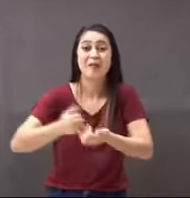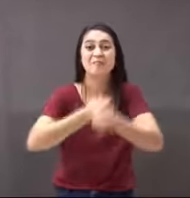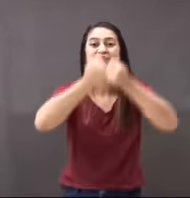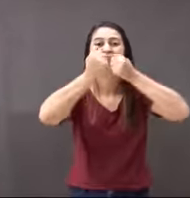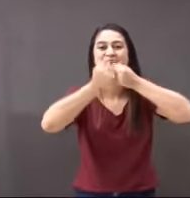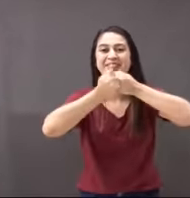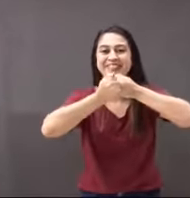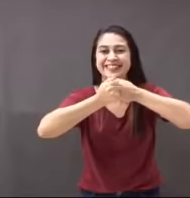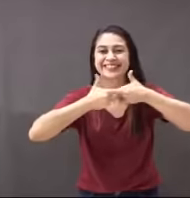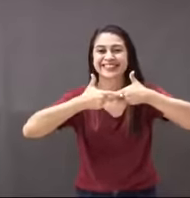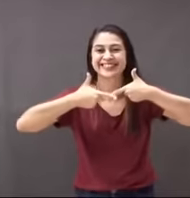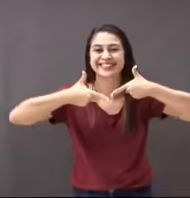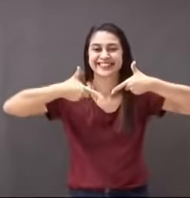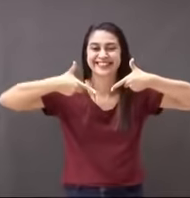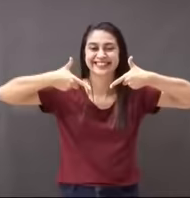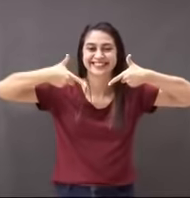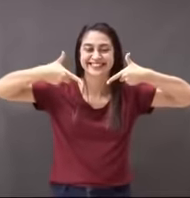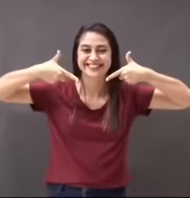Comece a sorrir.